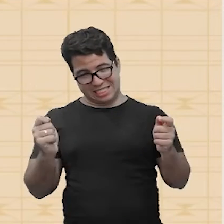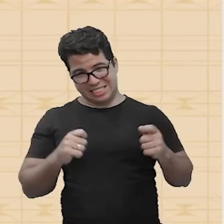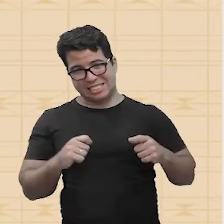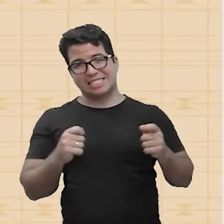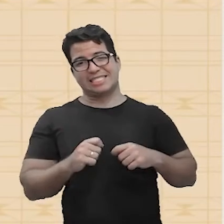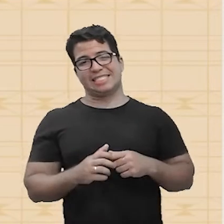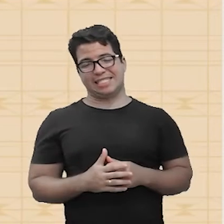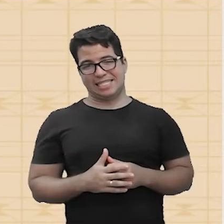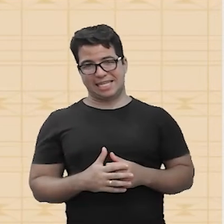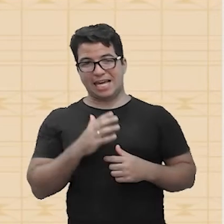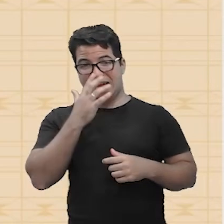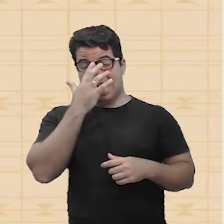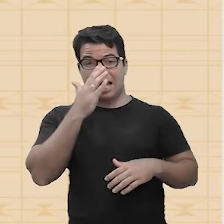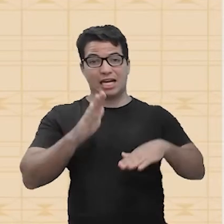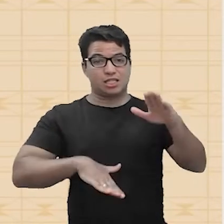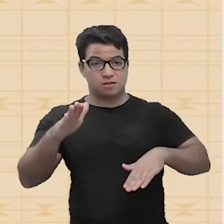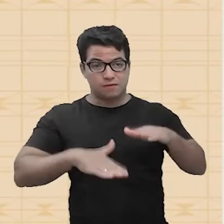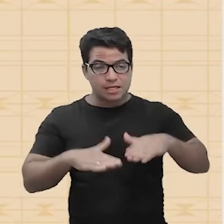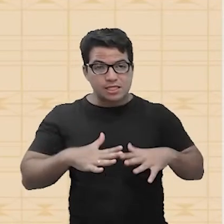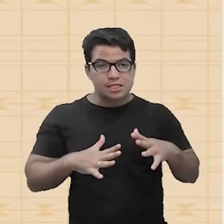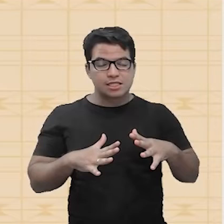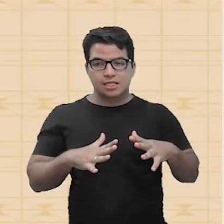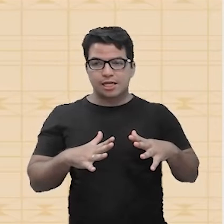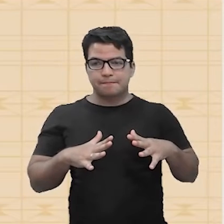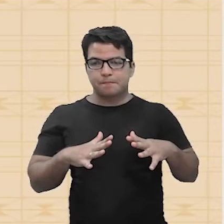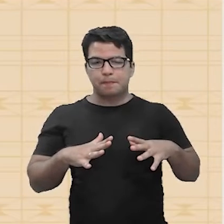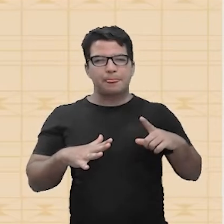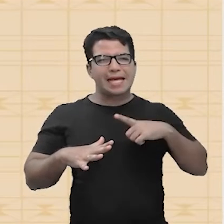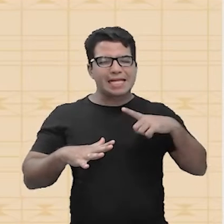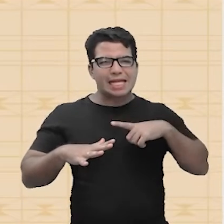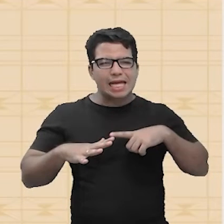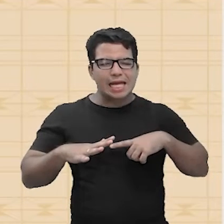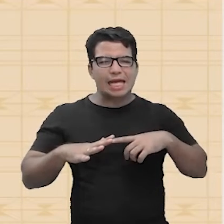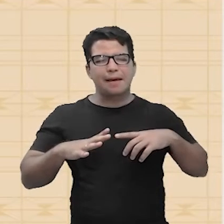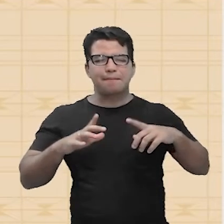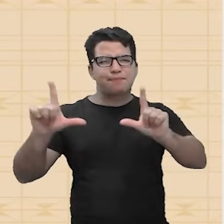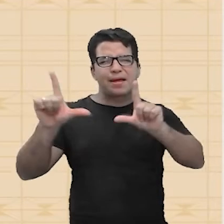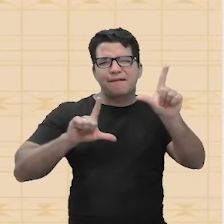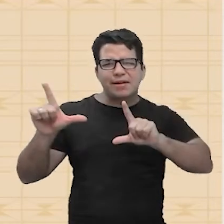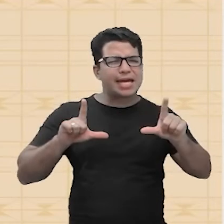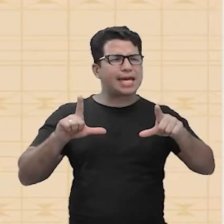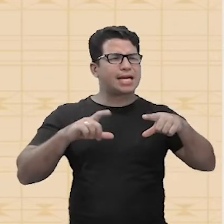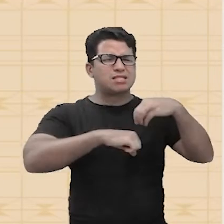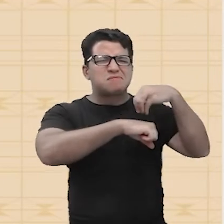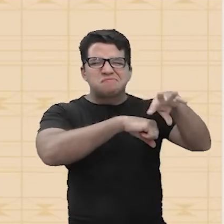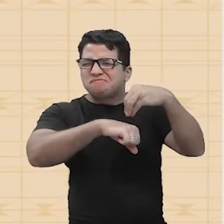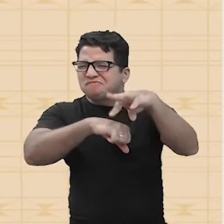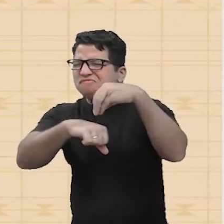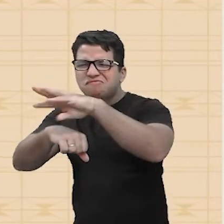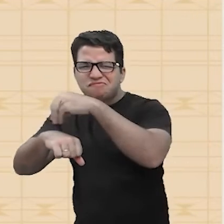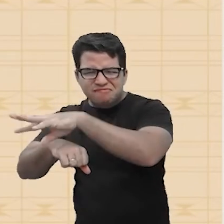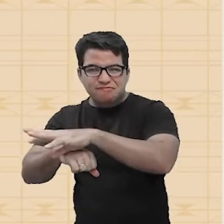ela é feliz, ela consegue seu alvo, quando muitas vezes você, através de um símbolo, você